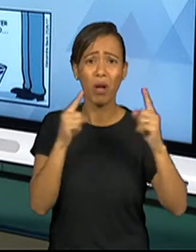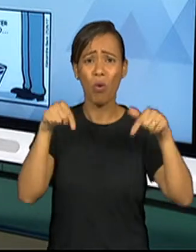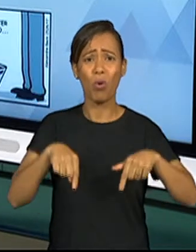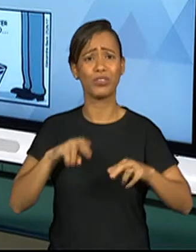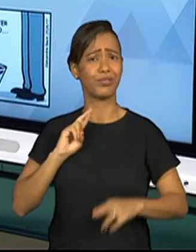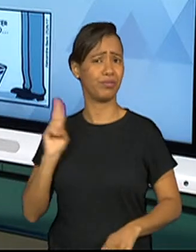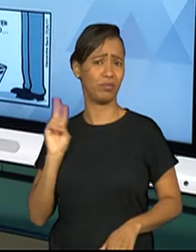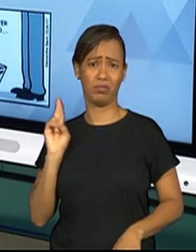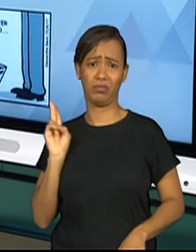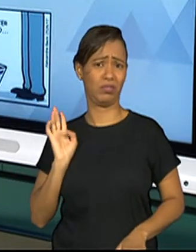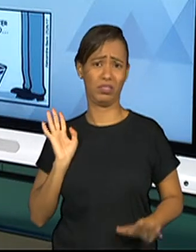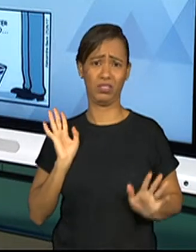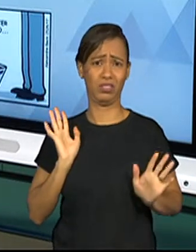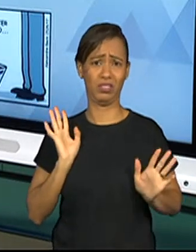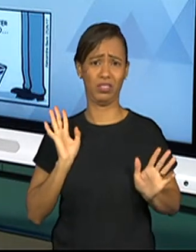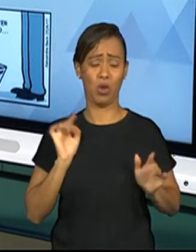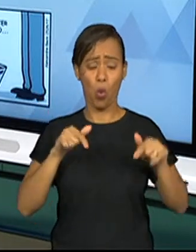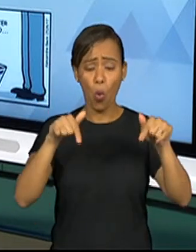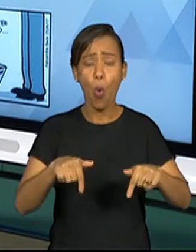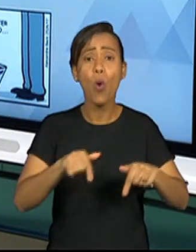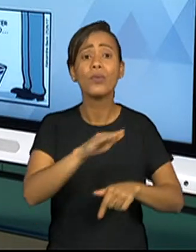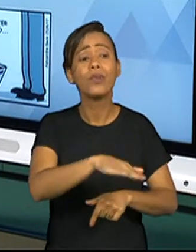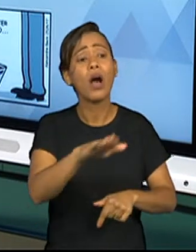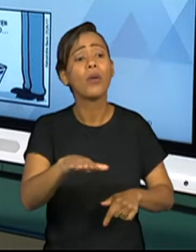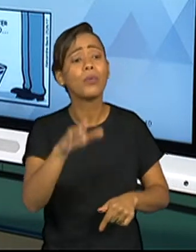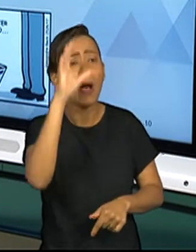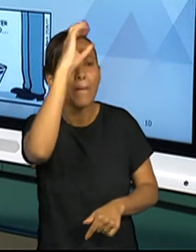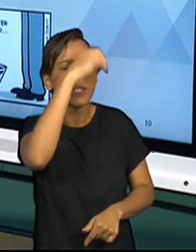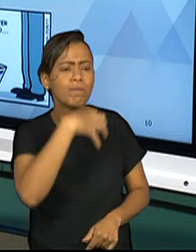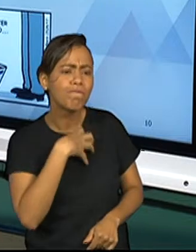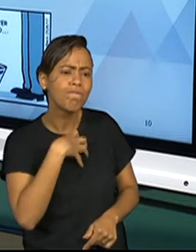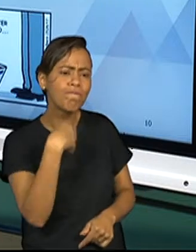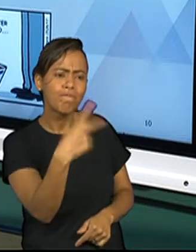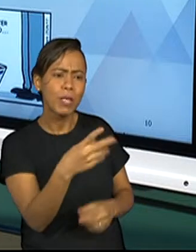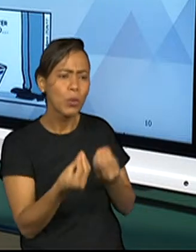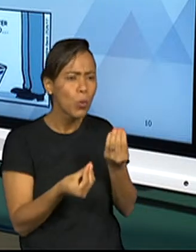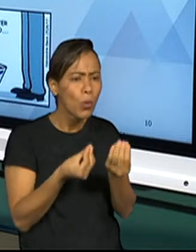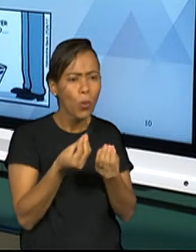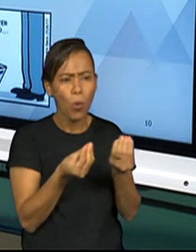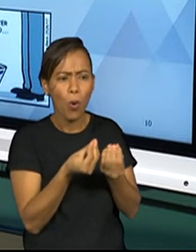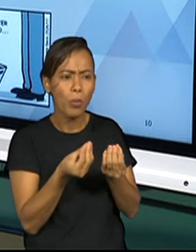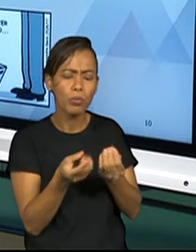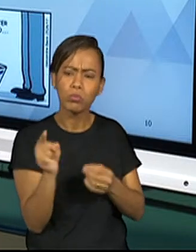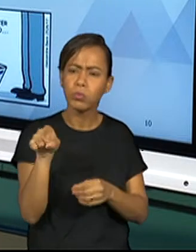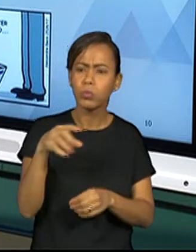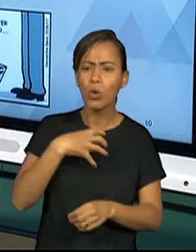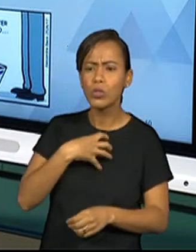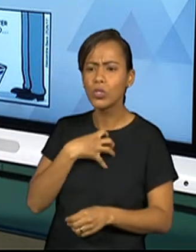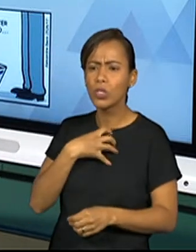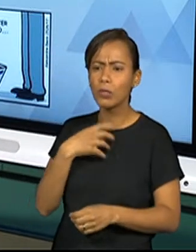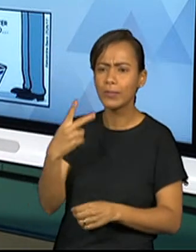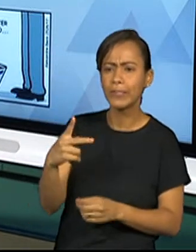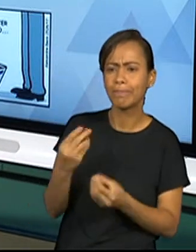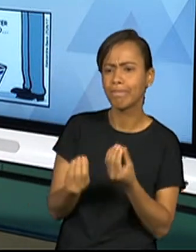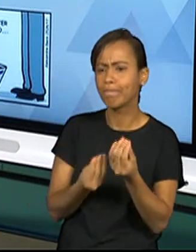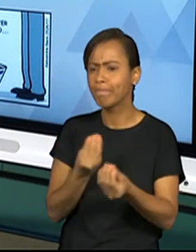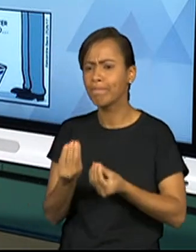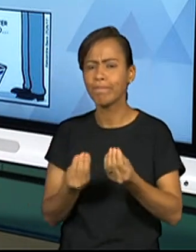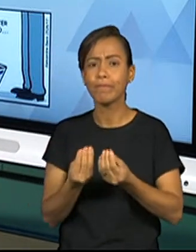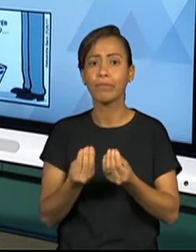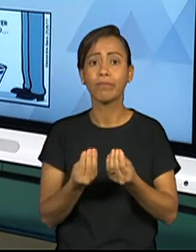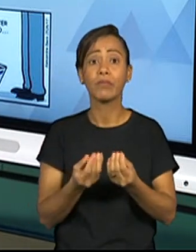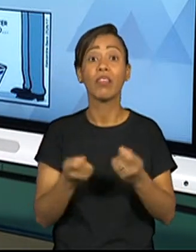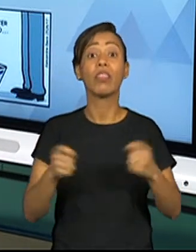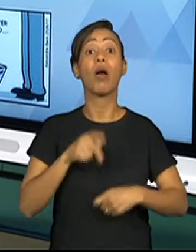aluno. Como que esse aluno aprende? Que contexto esse aluno vivencia, né? Que exemplos que eu trago para a sala de